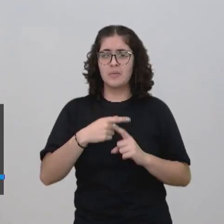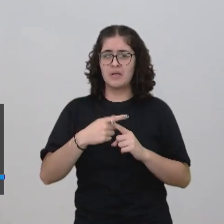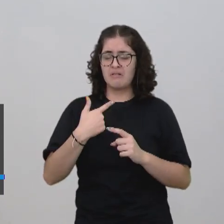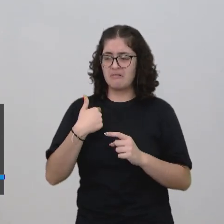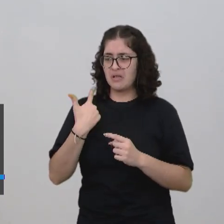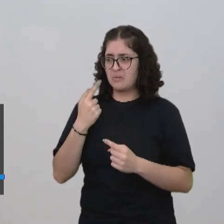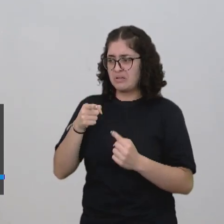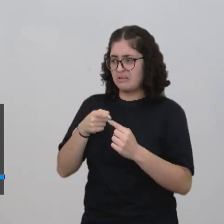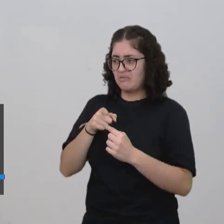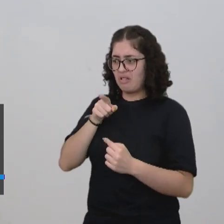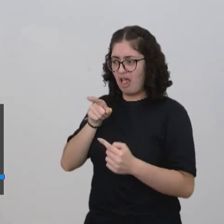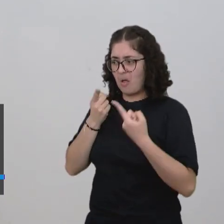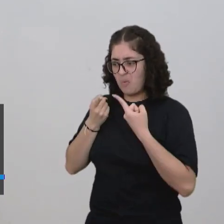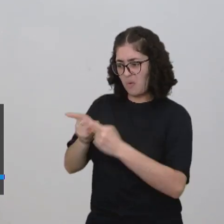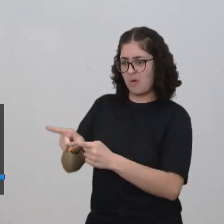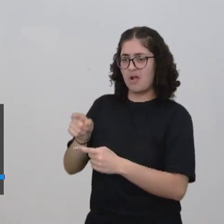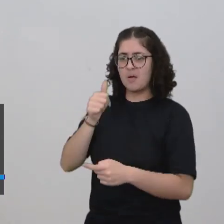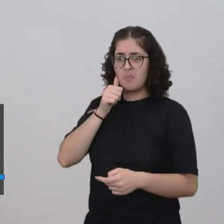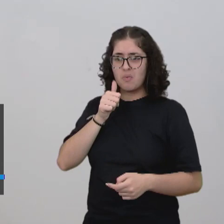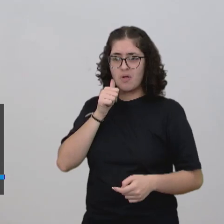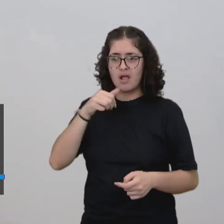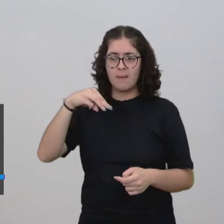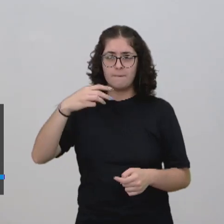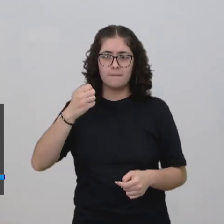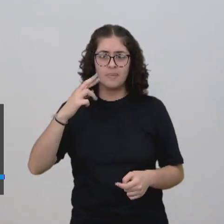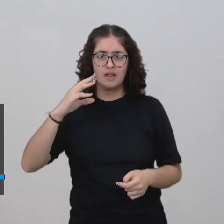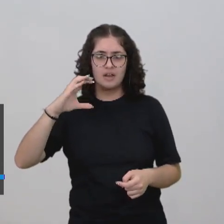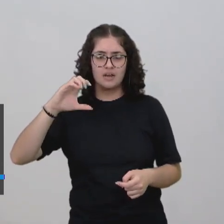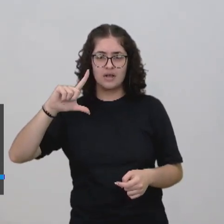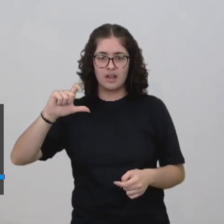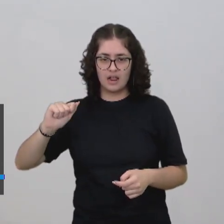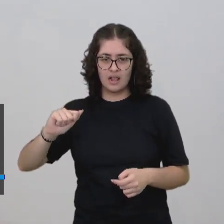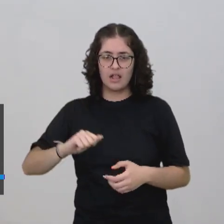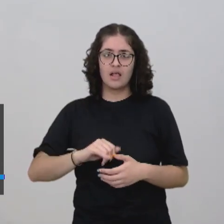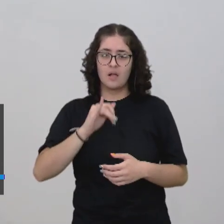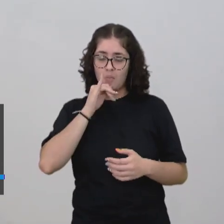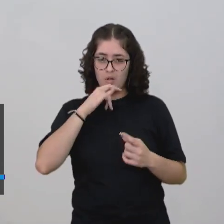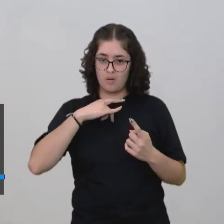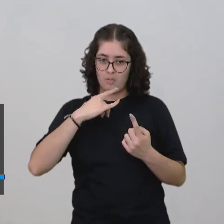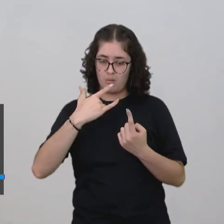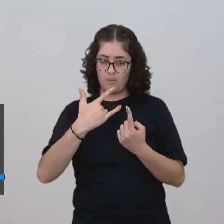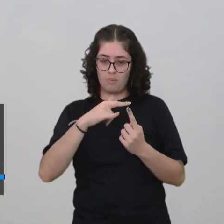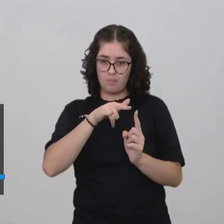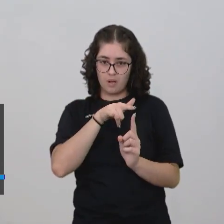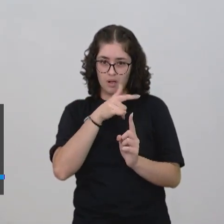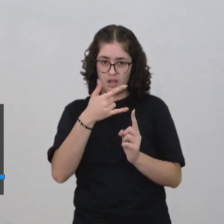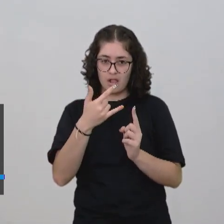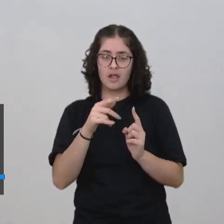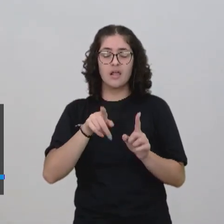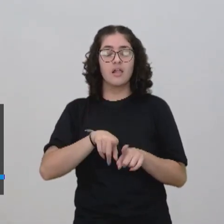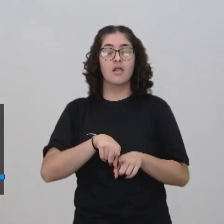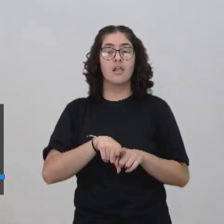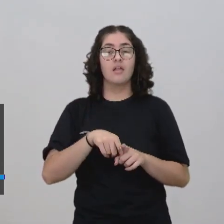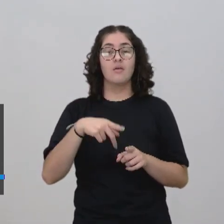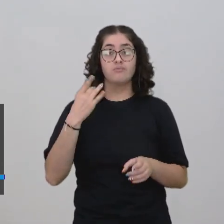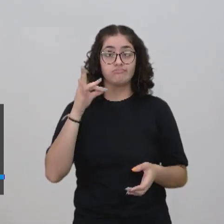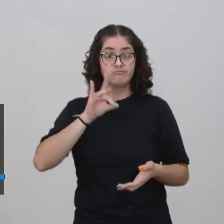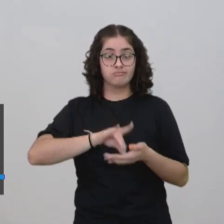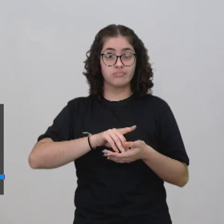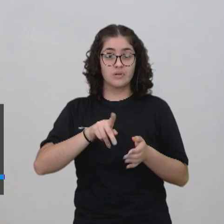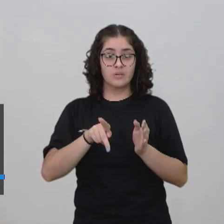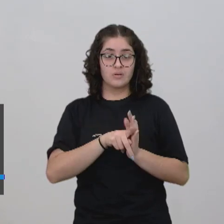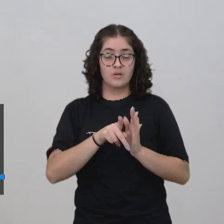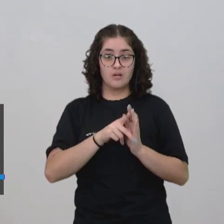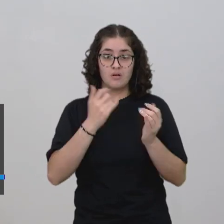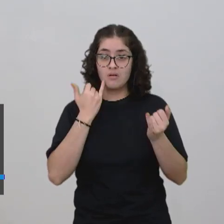Marcela. Mas é a Marcela. Não é a Marcela. Quando eu tô falando sobre manipulação e pós-verdade dentro do fenômeno